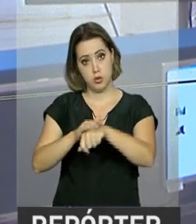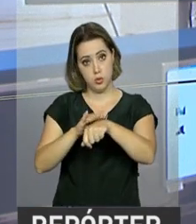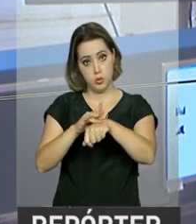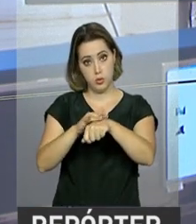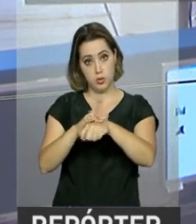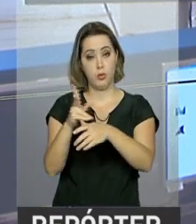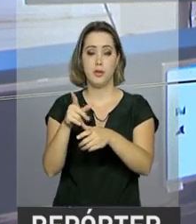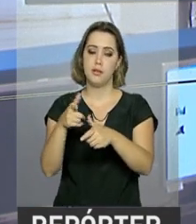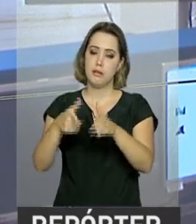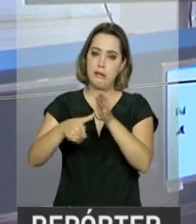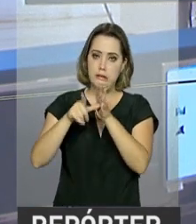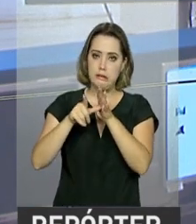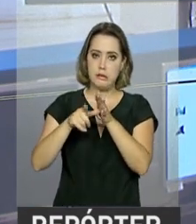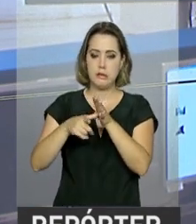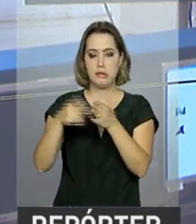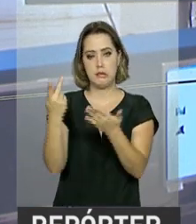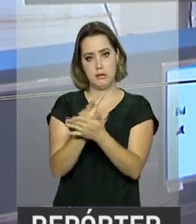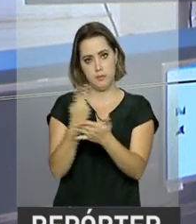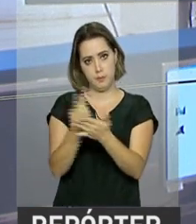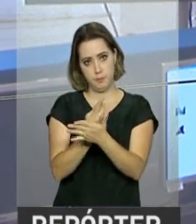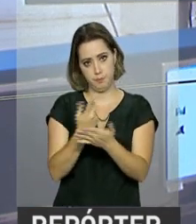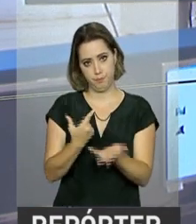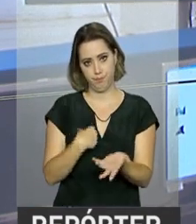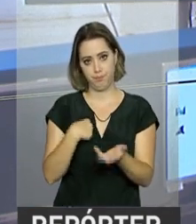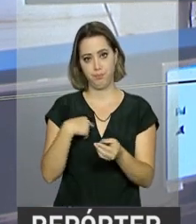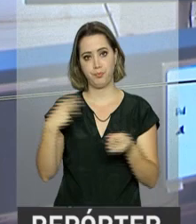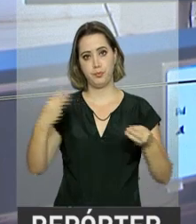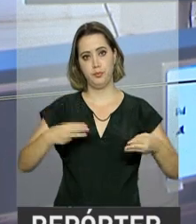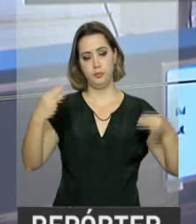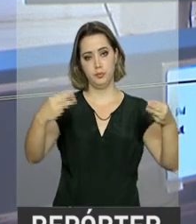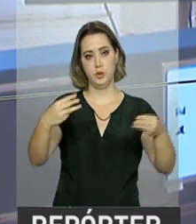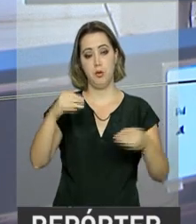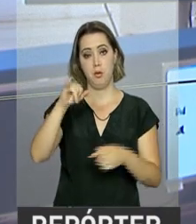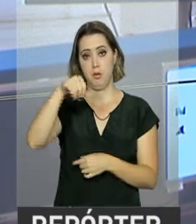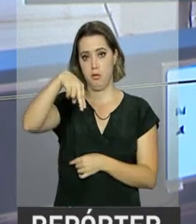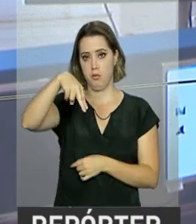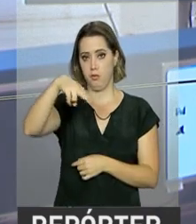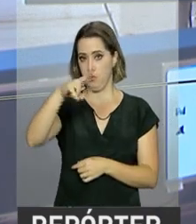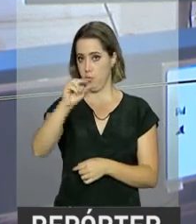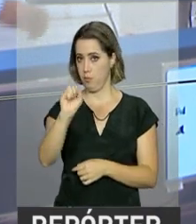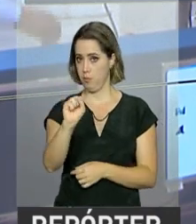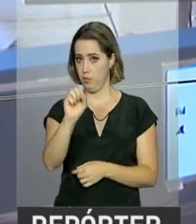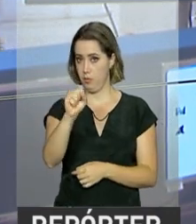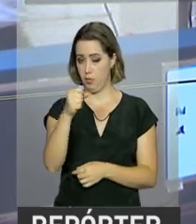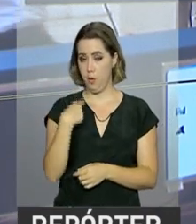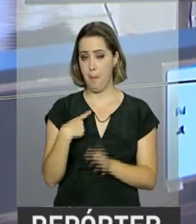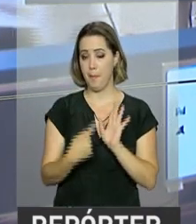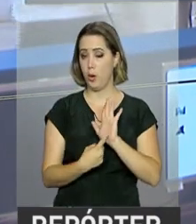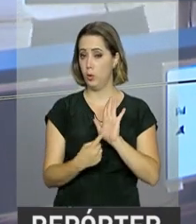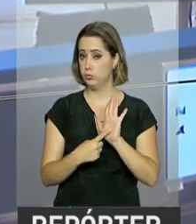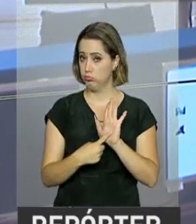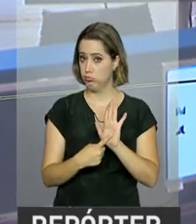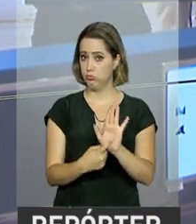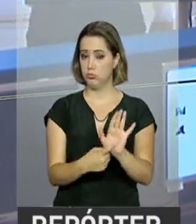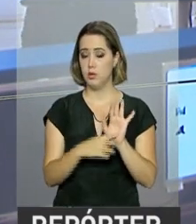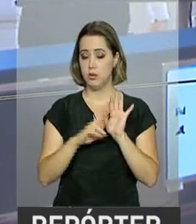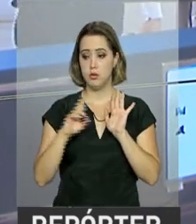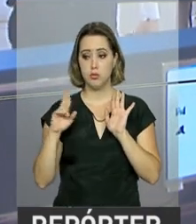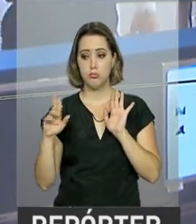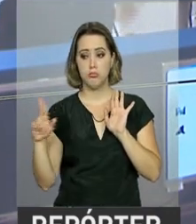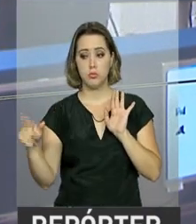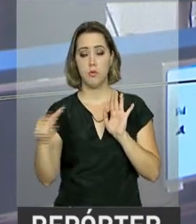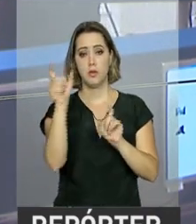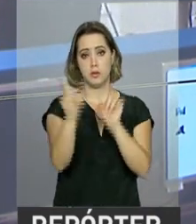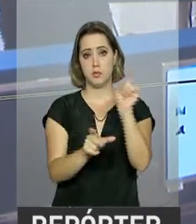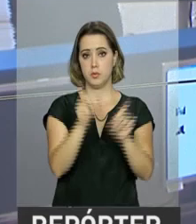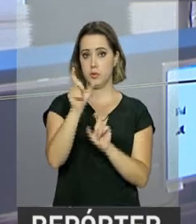meses levantamento do Ministério da Previdência Social aponta Ainda que muitos beneficiários estão sem fazer perícia médica